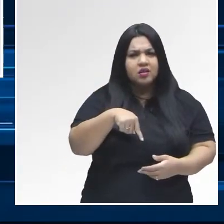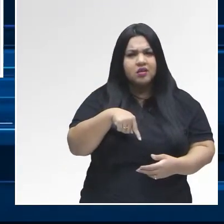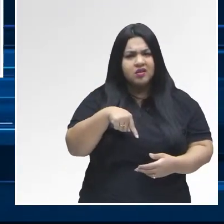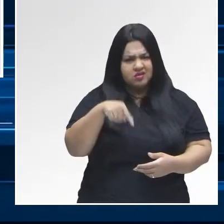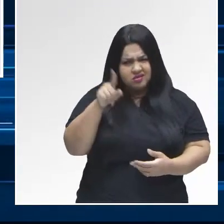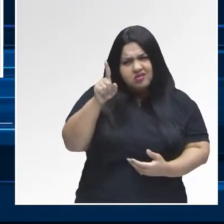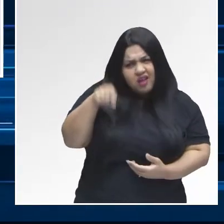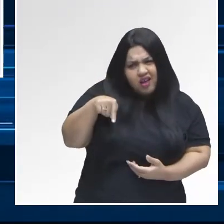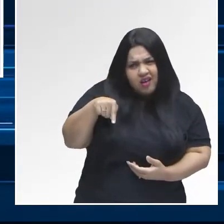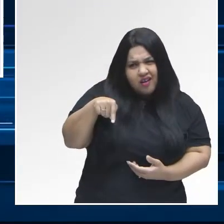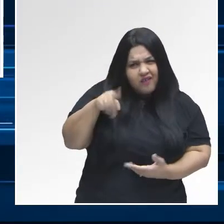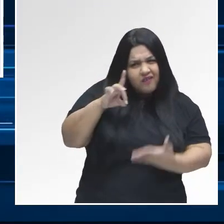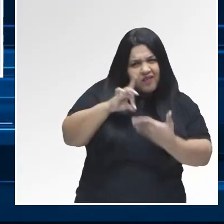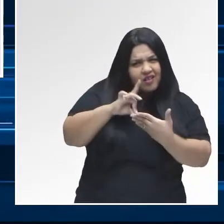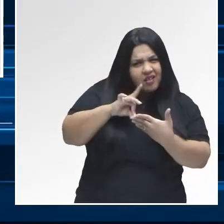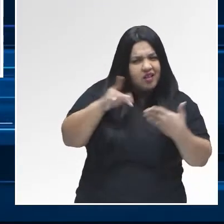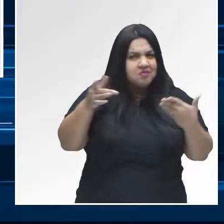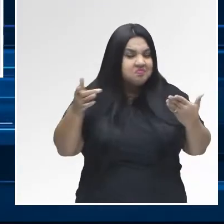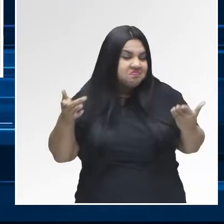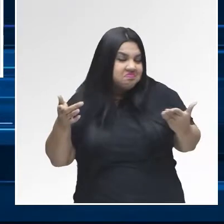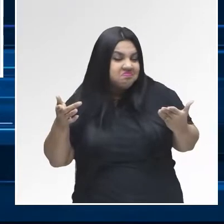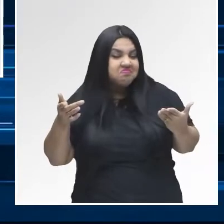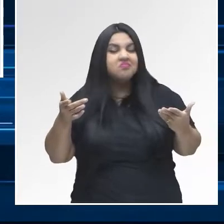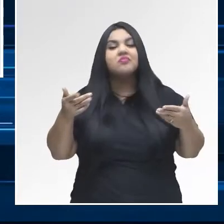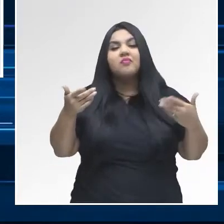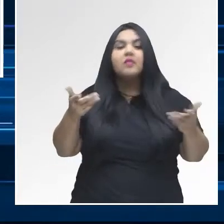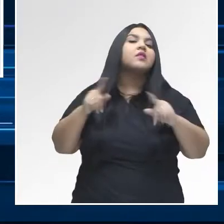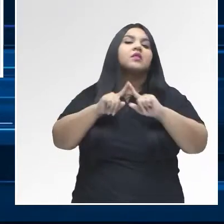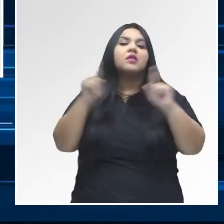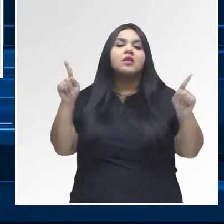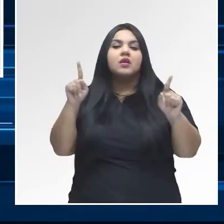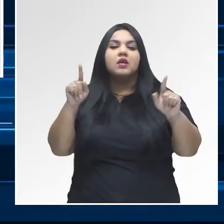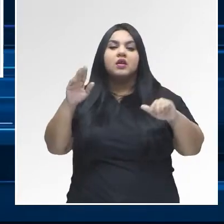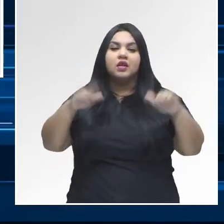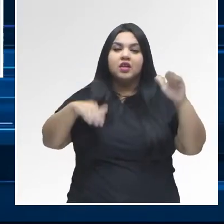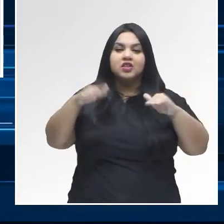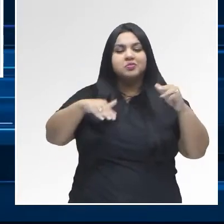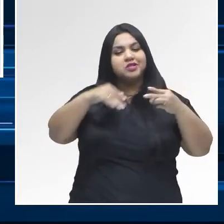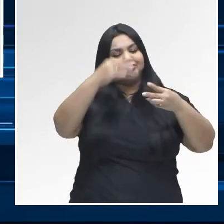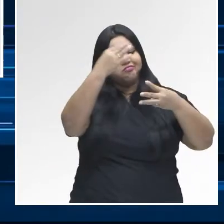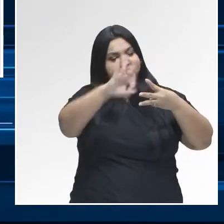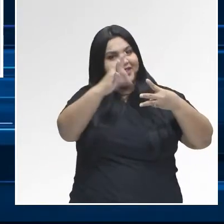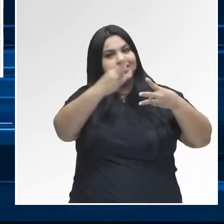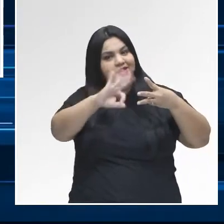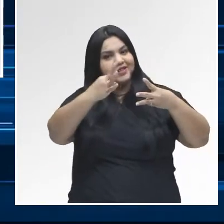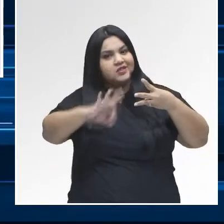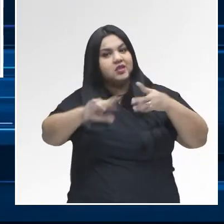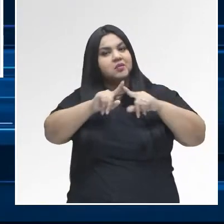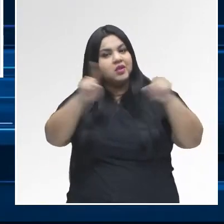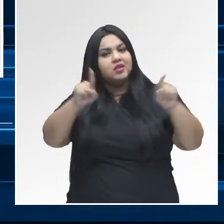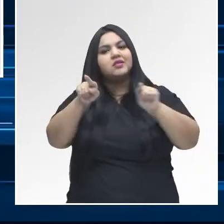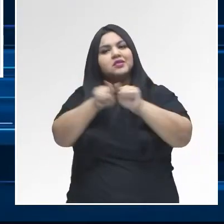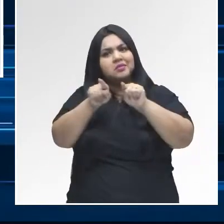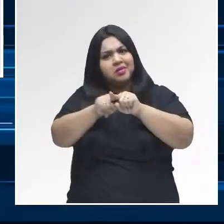pergunto, será que está certo? Na verdade, as respostas estão certas, mas ao mesmo tempo estão erradas. Como